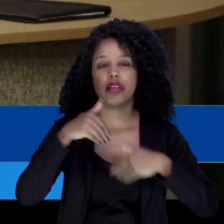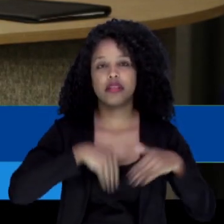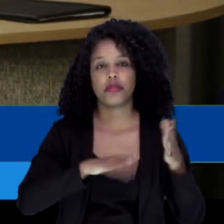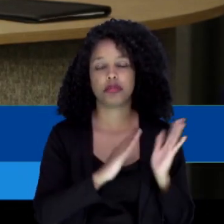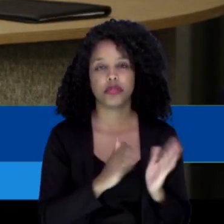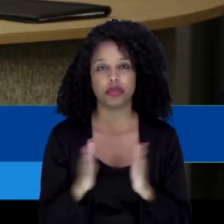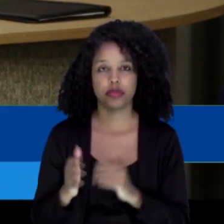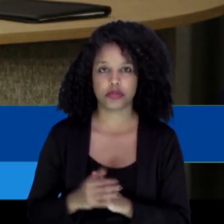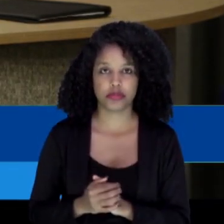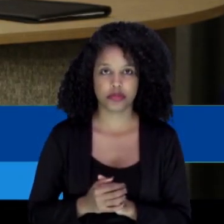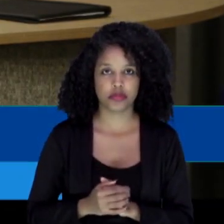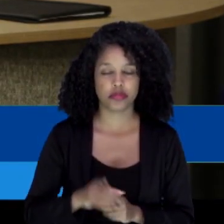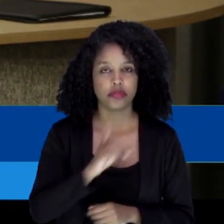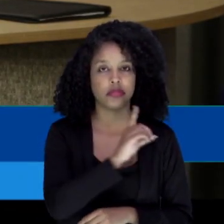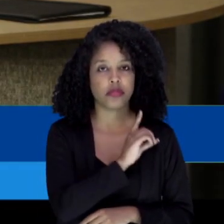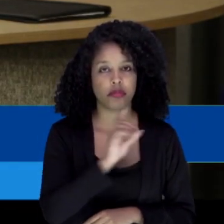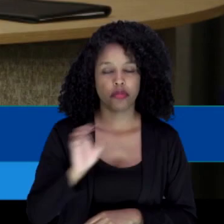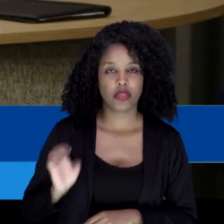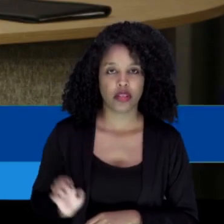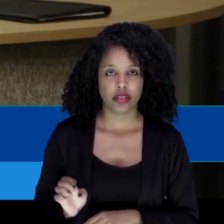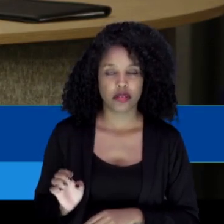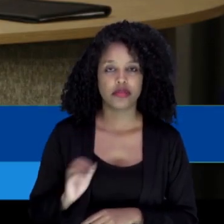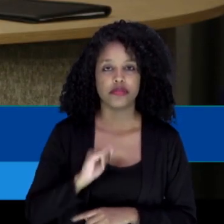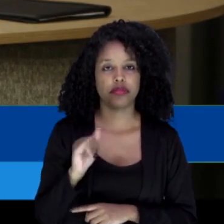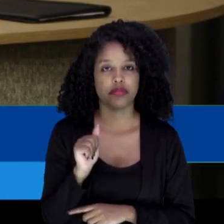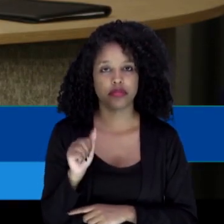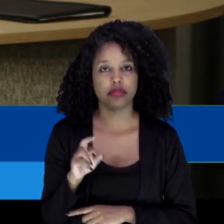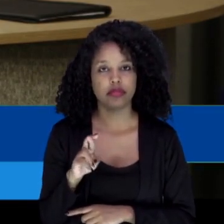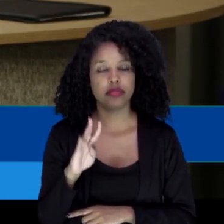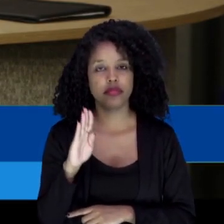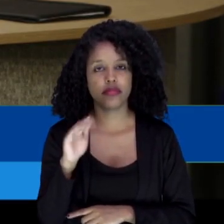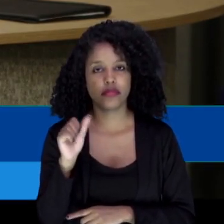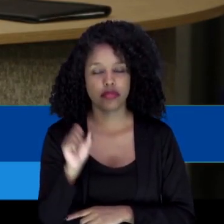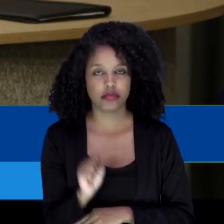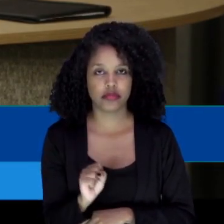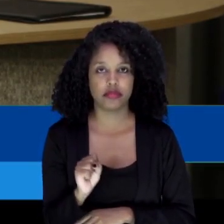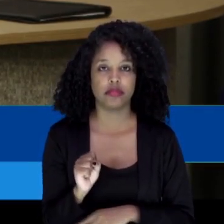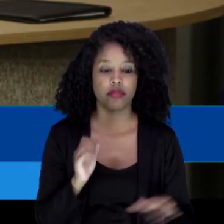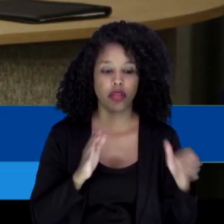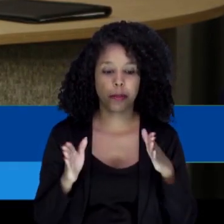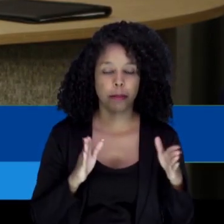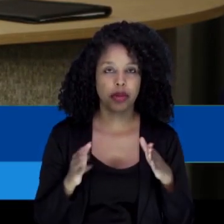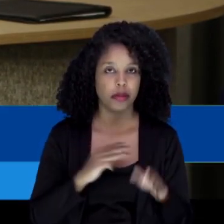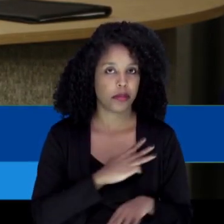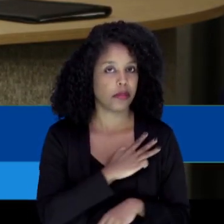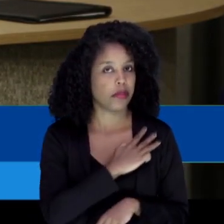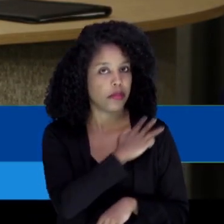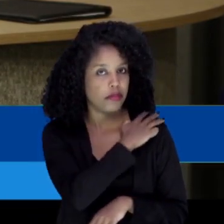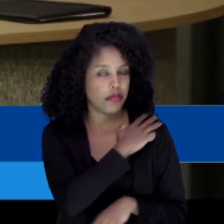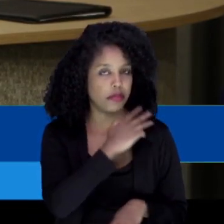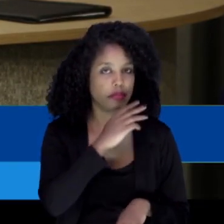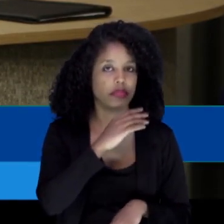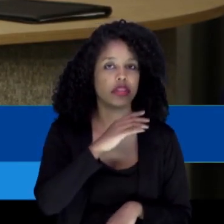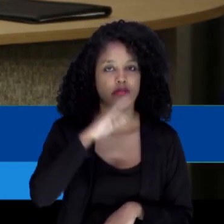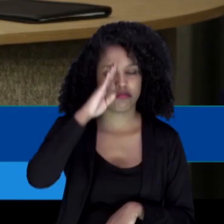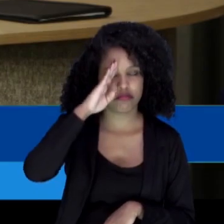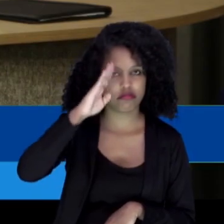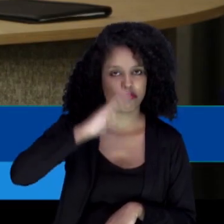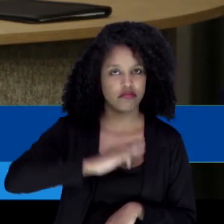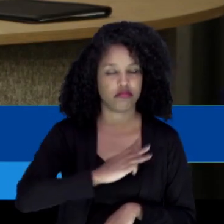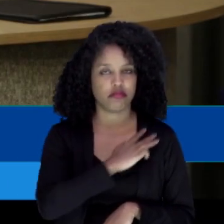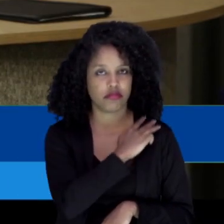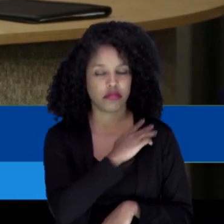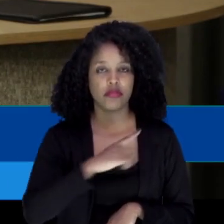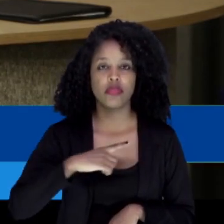o então deputado estadual Jarbas Vasconcelos que em pleno auge do regime militar teve a coragem de